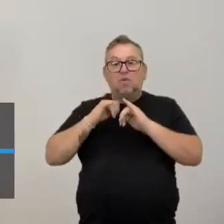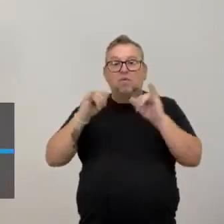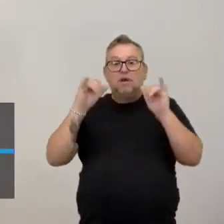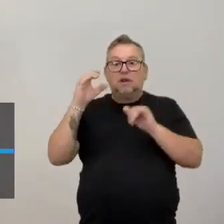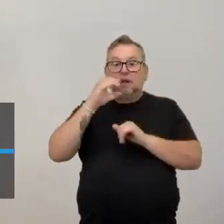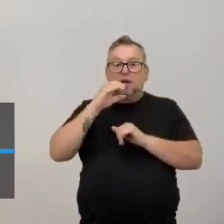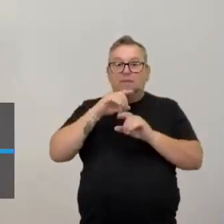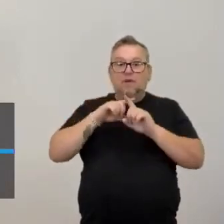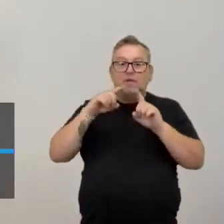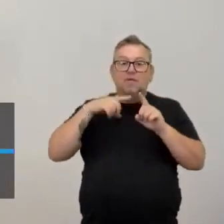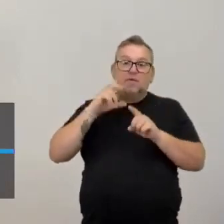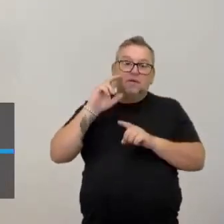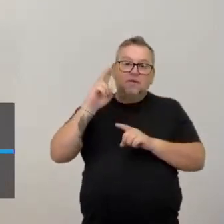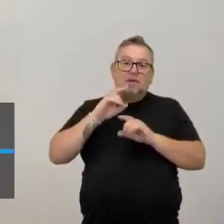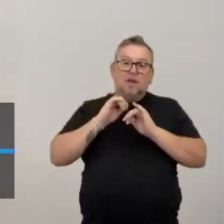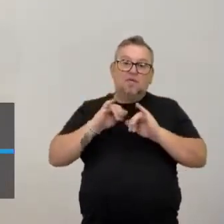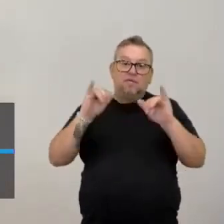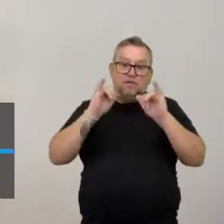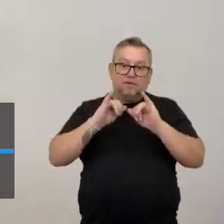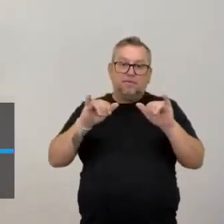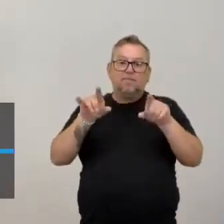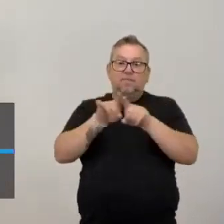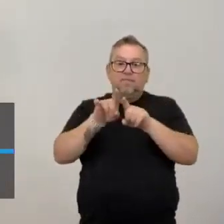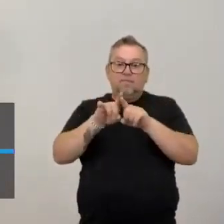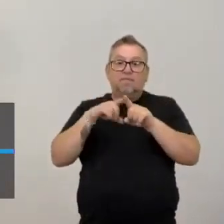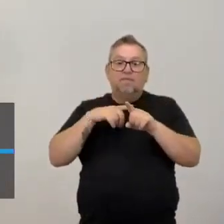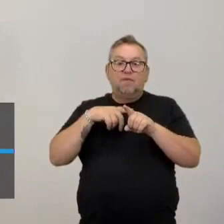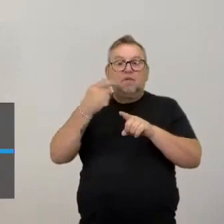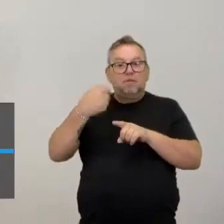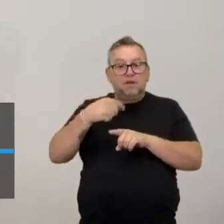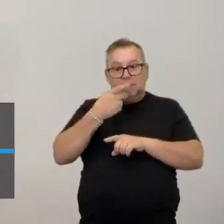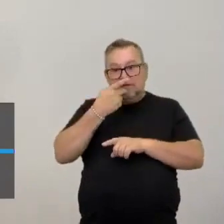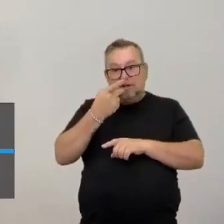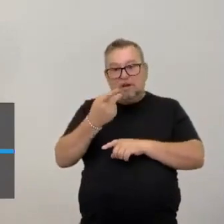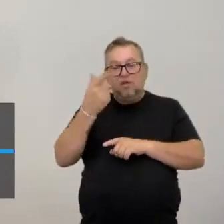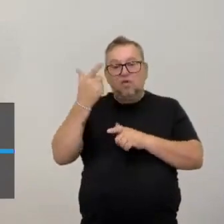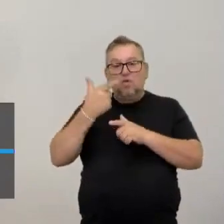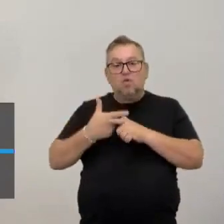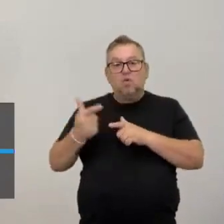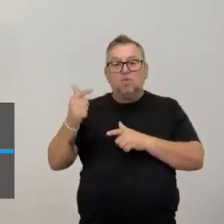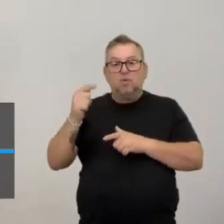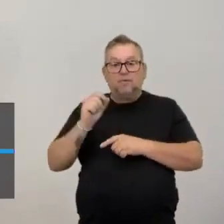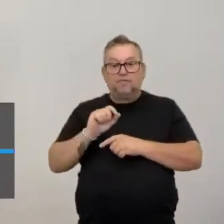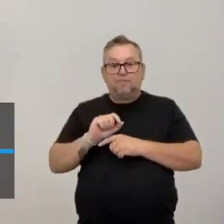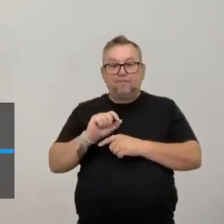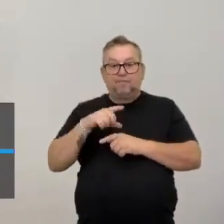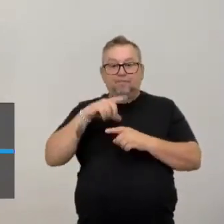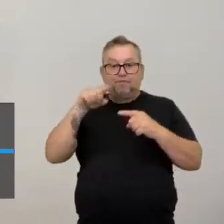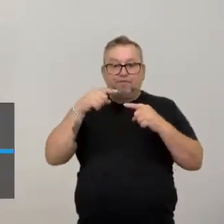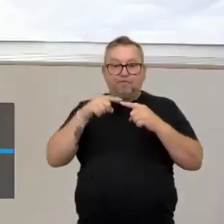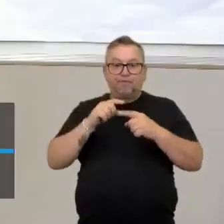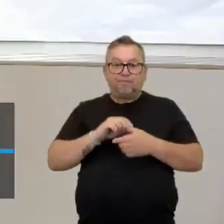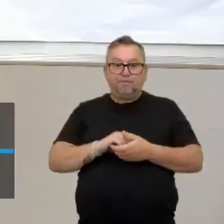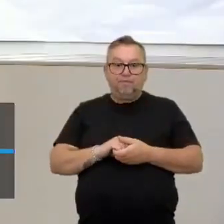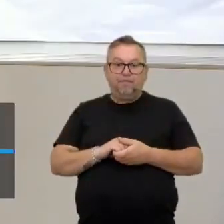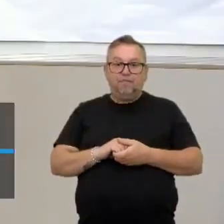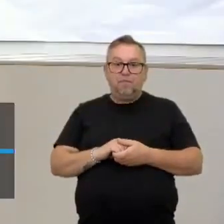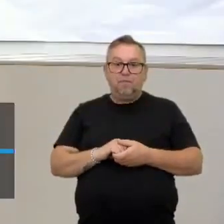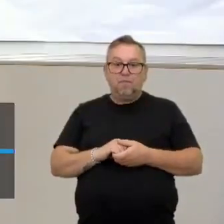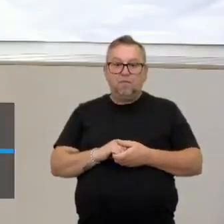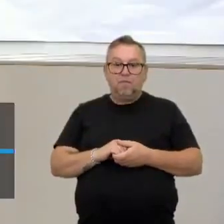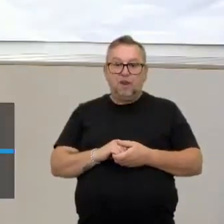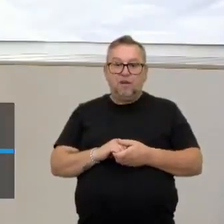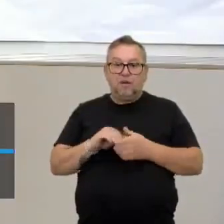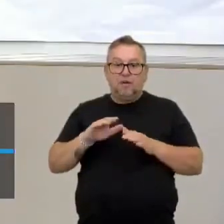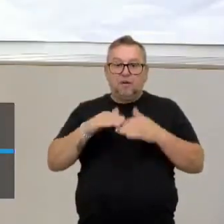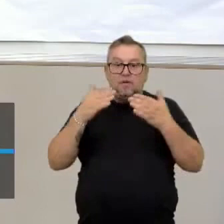rápida, porém que passa o recado, né, que conta a mensagem aí necessária para aquele objetivo. Sim,